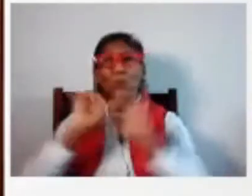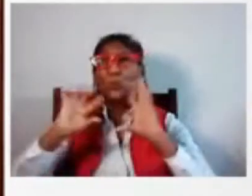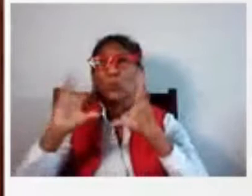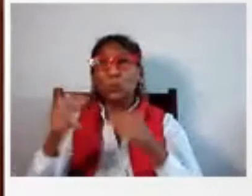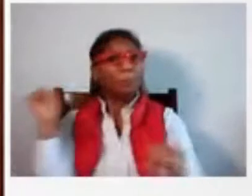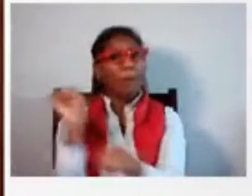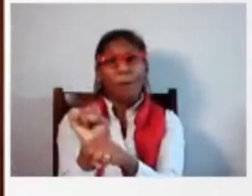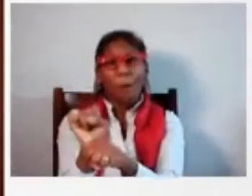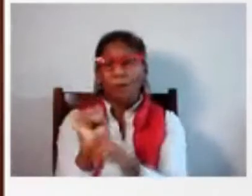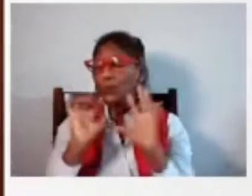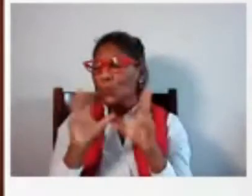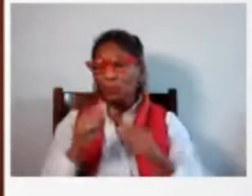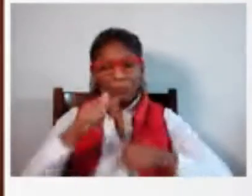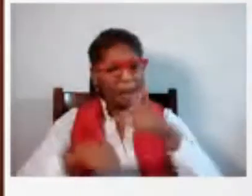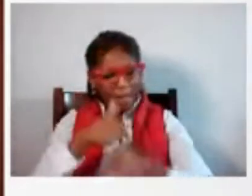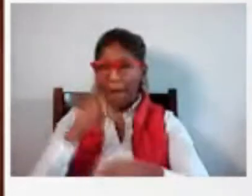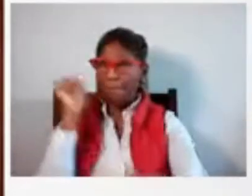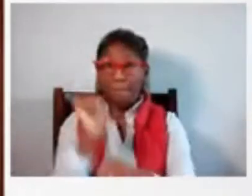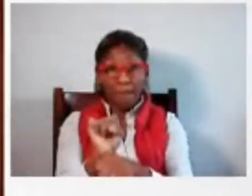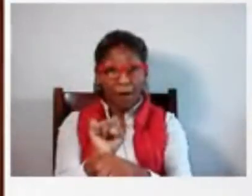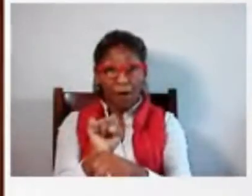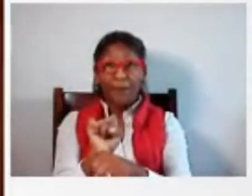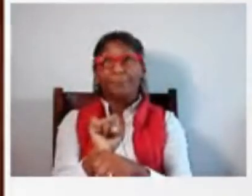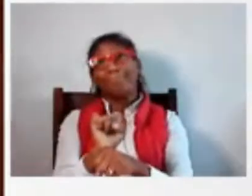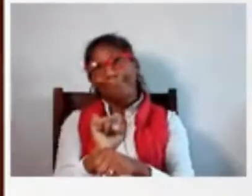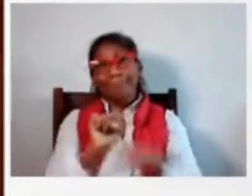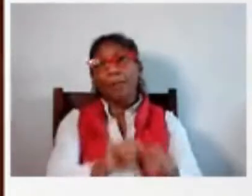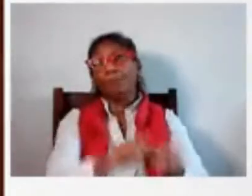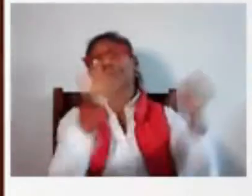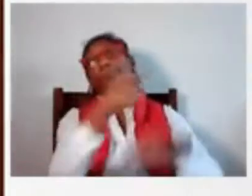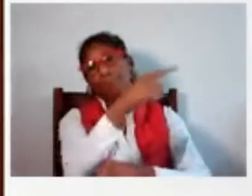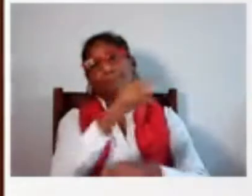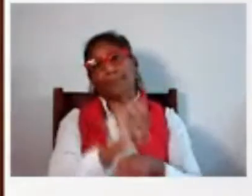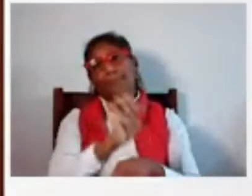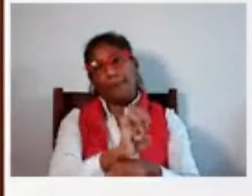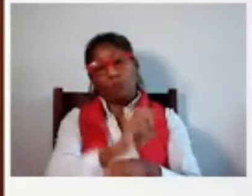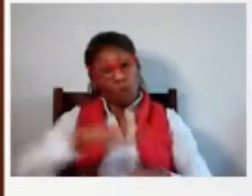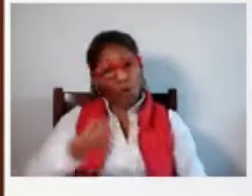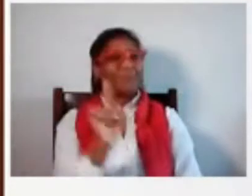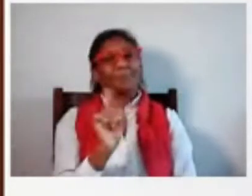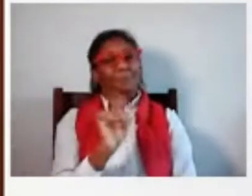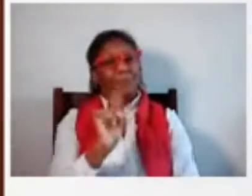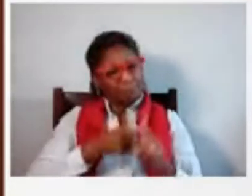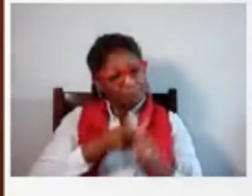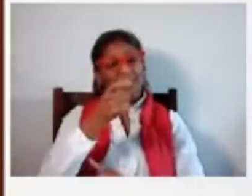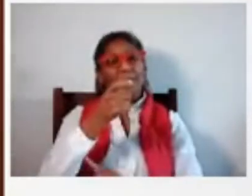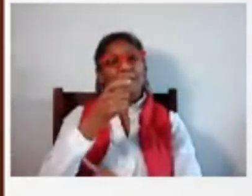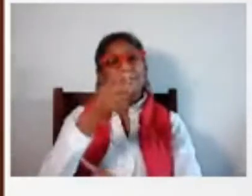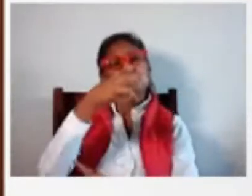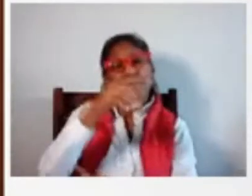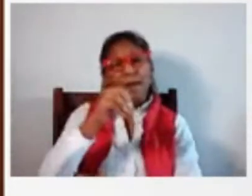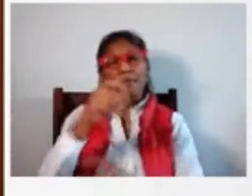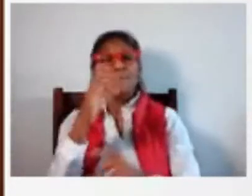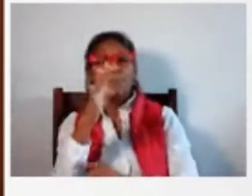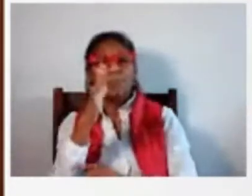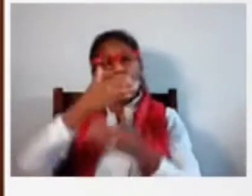né, em todas as atividades, por todo o estado, enquanto nós aqui, desde meados de abril, e especialmente no início do mês de maio, começamos